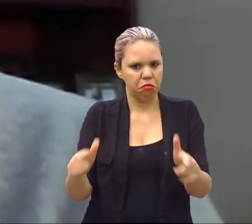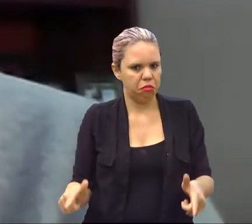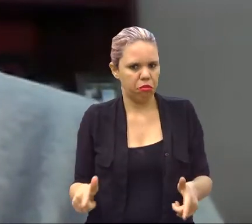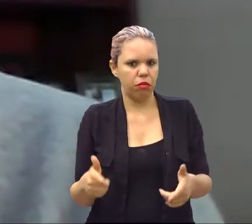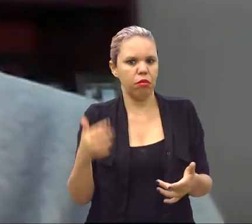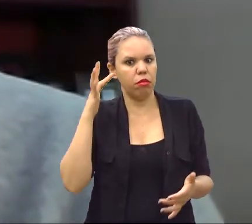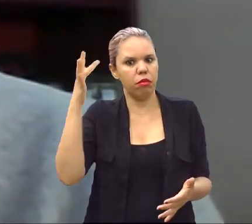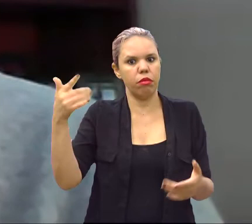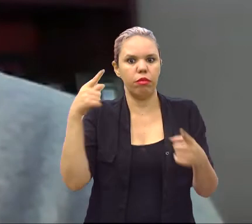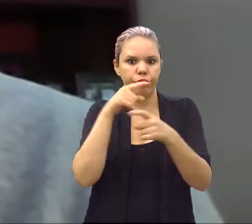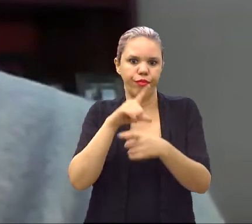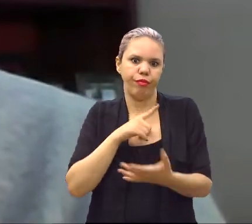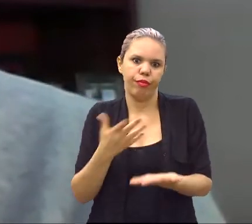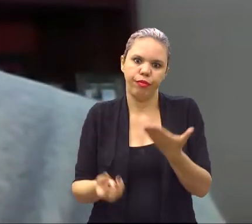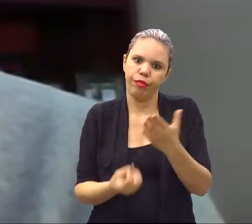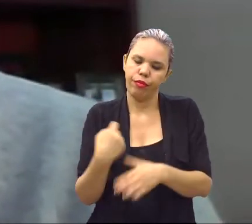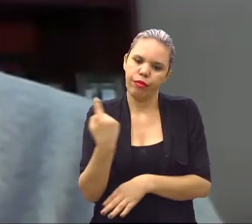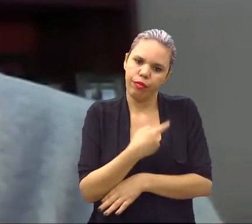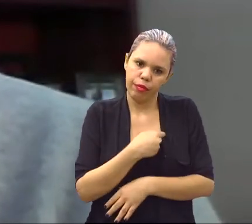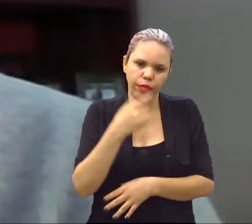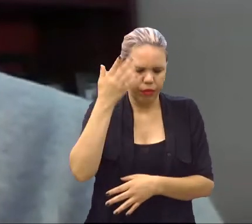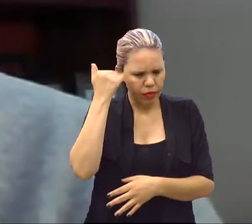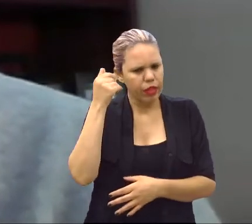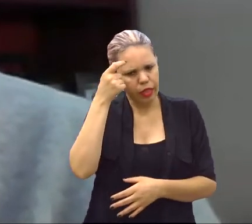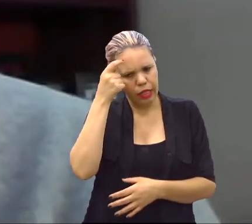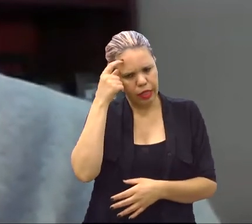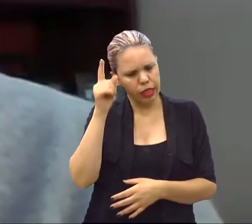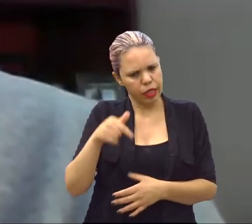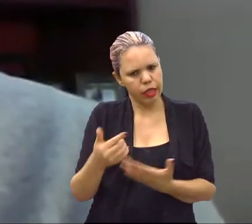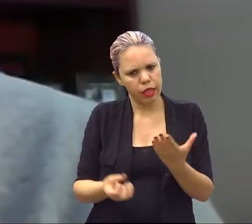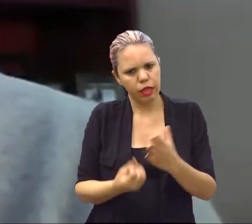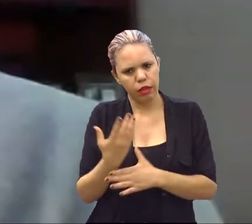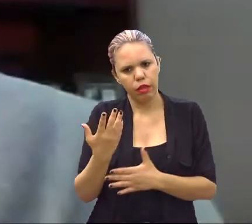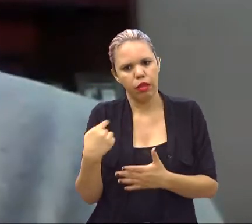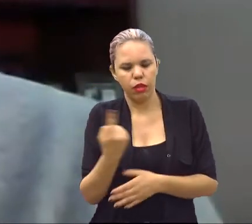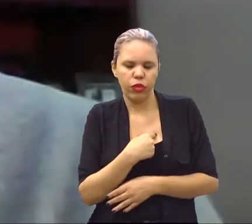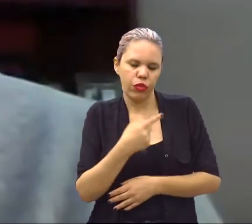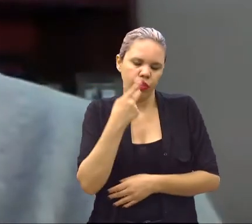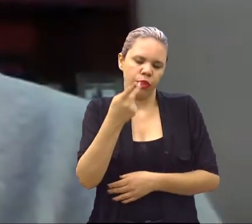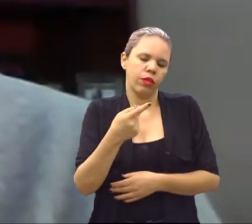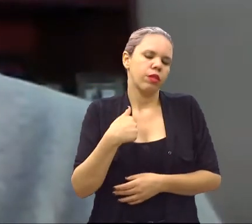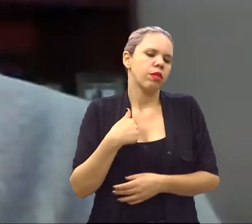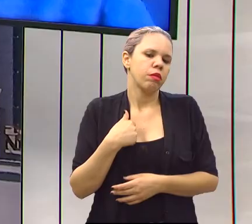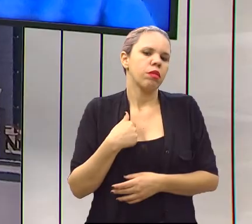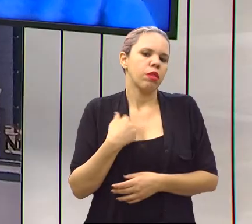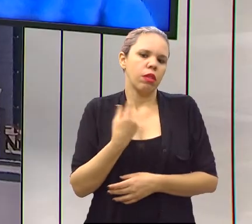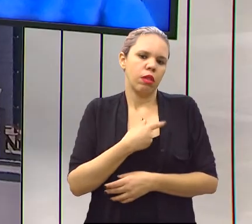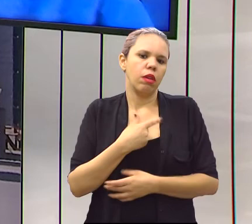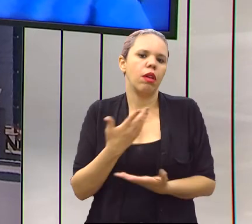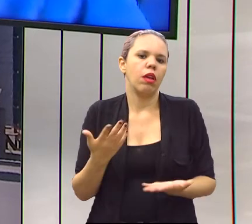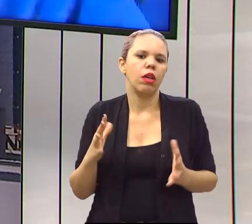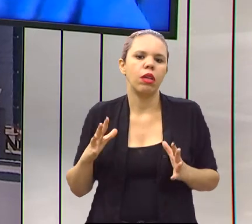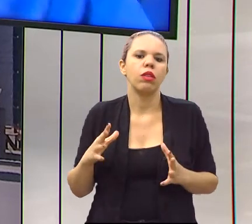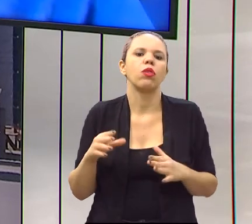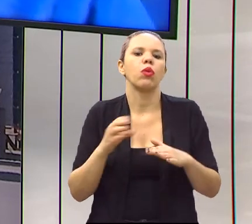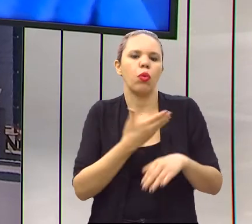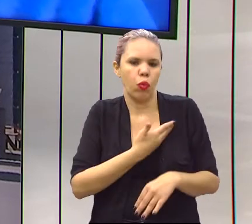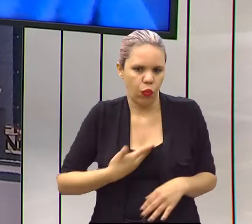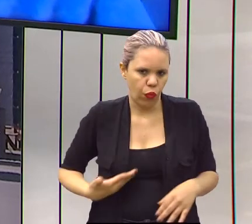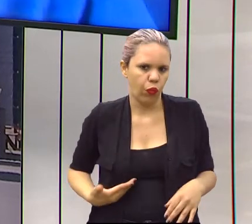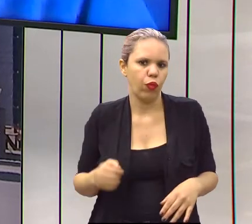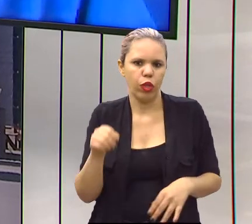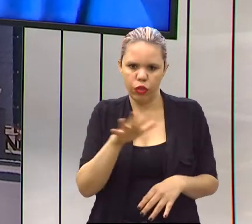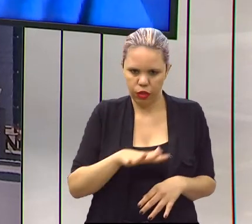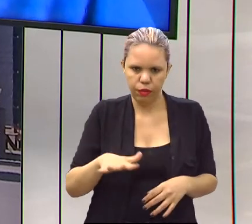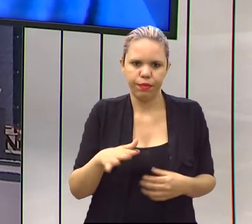Né? Imagine a dificuldade. A gente está ciente disso também. Quer dizer, quando eu falo a gente está, estou falando do